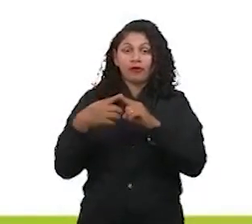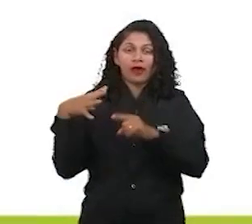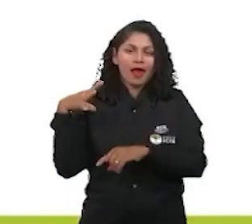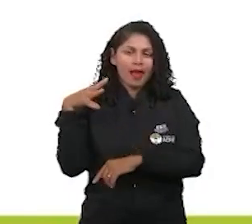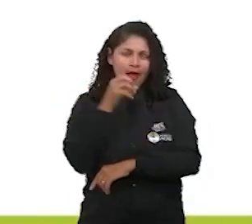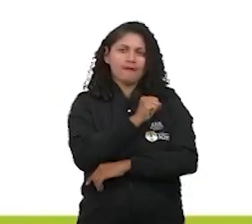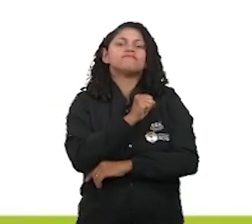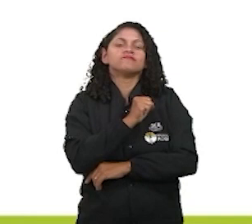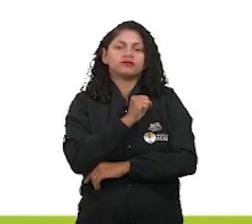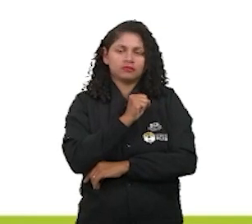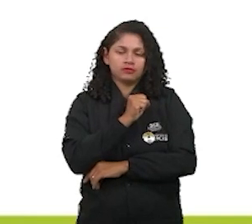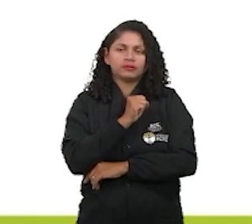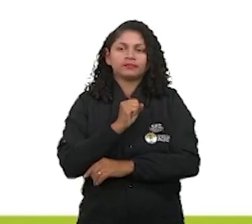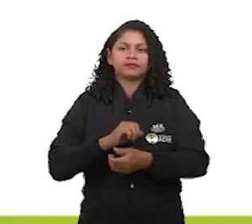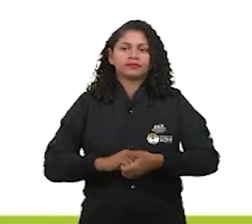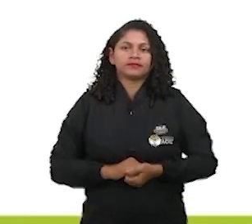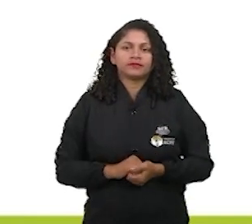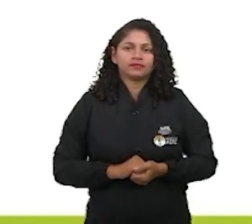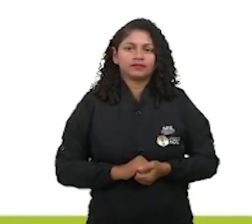Mário Quintana,